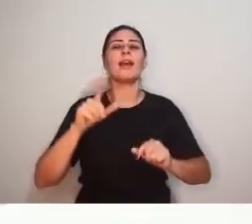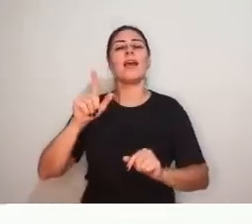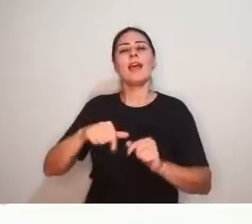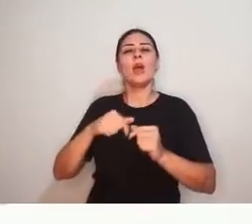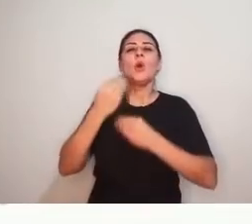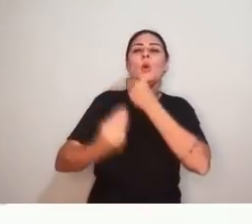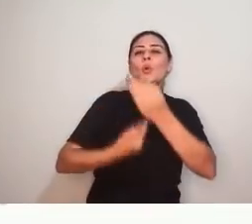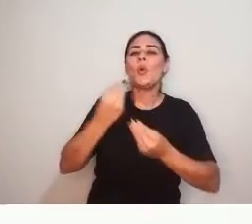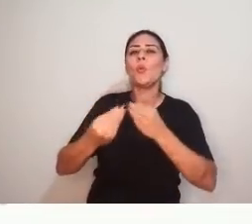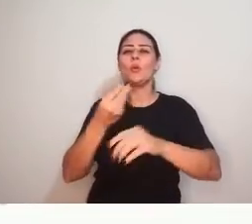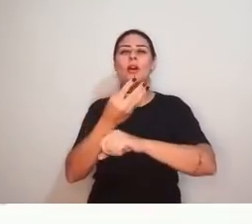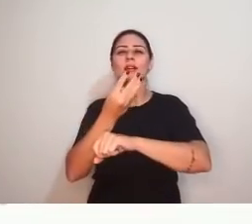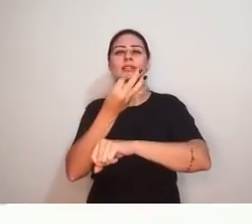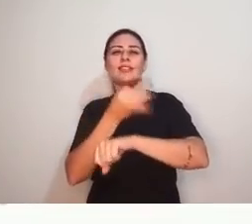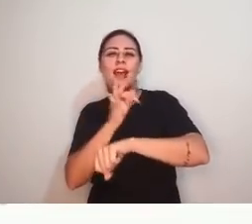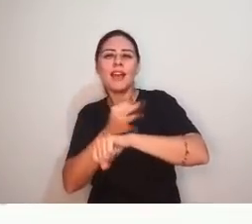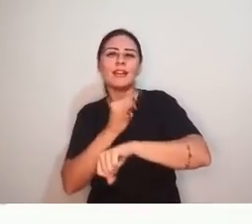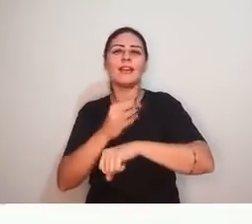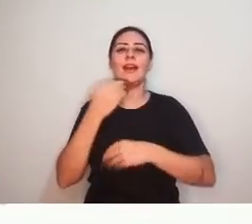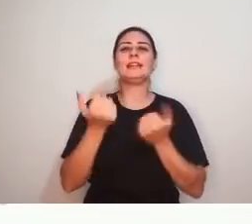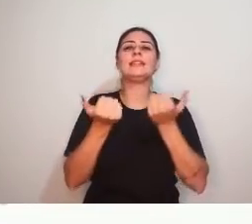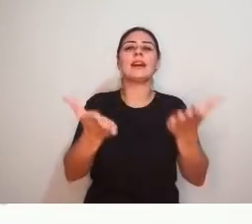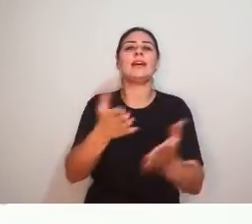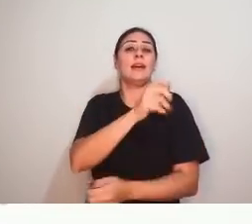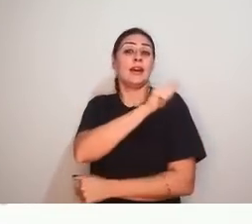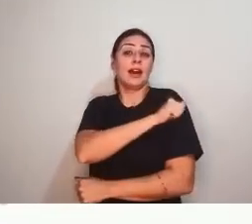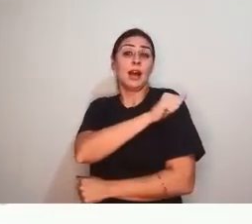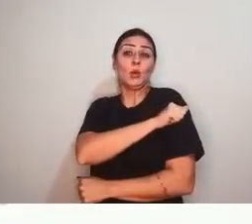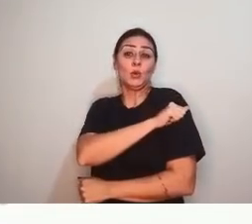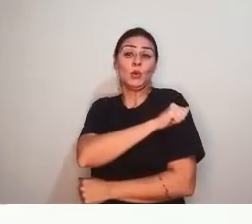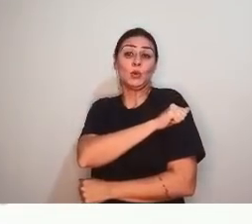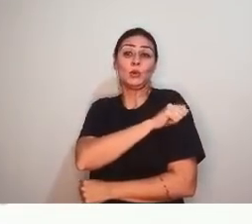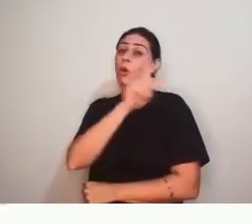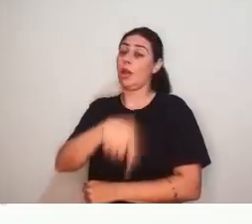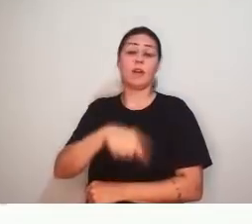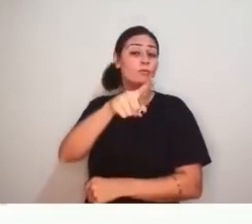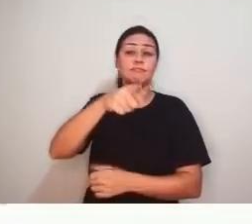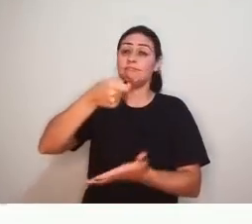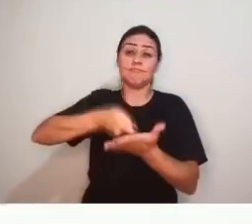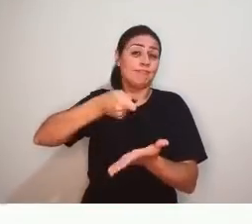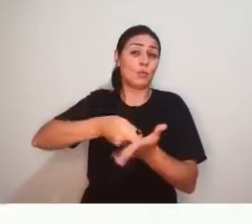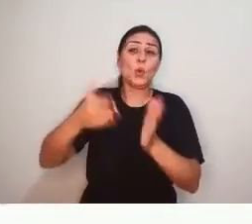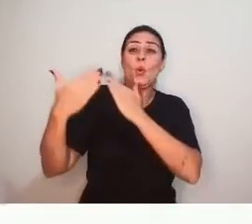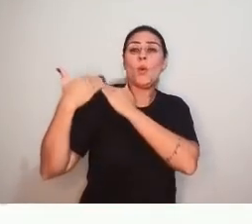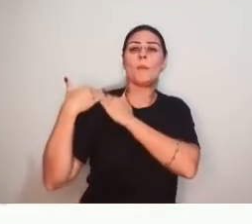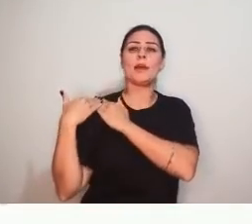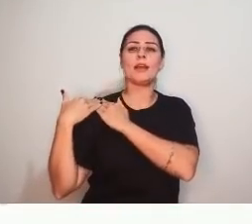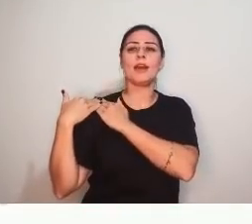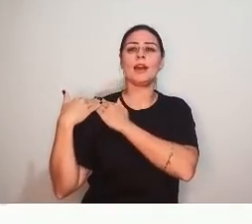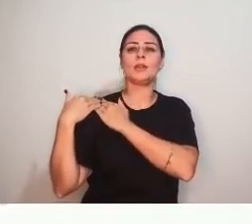uma componente de trabalho enquanto técnica, que leva para o estudante a responsabilidade de